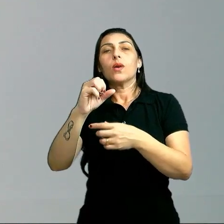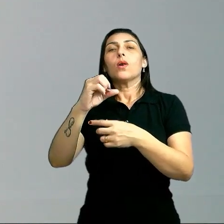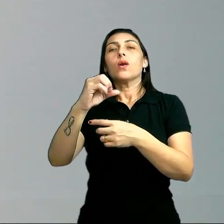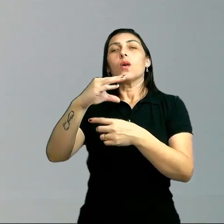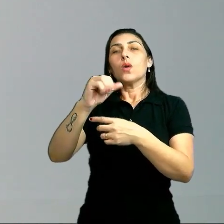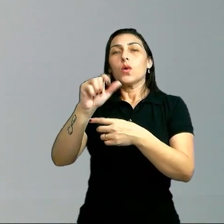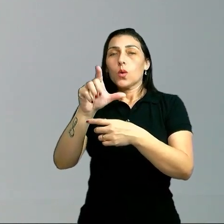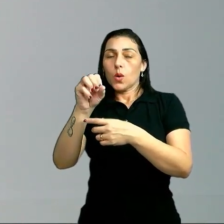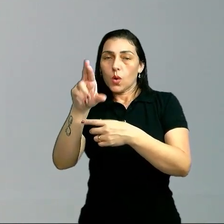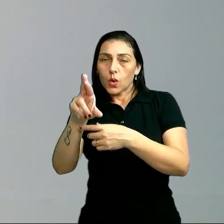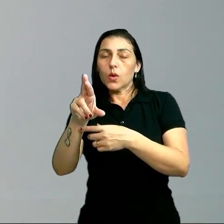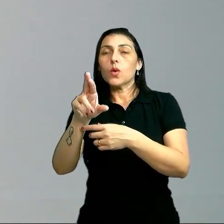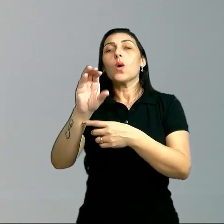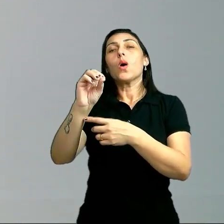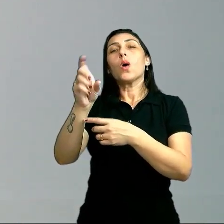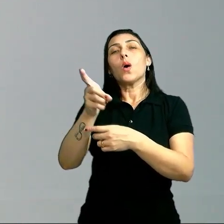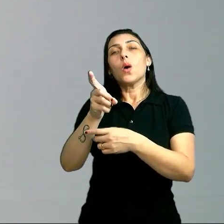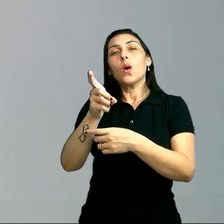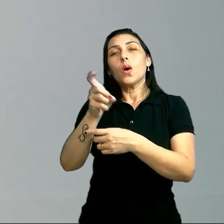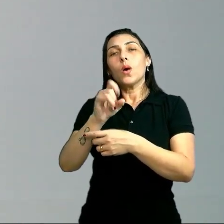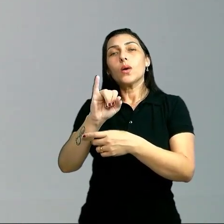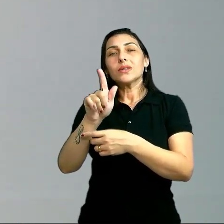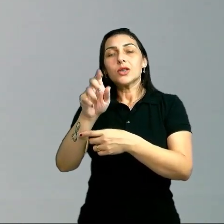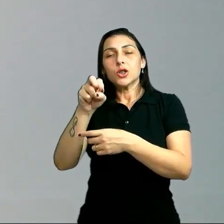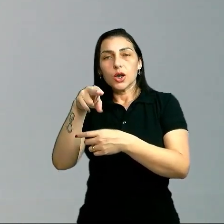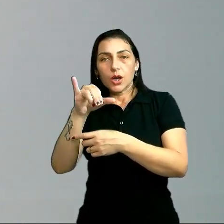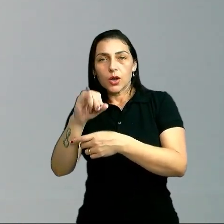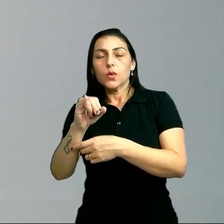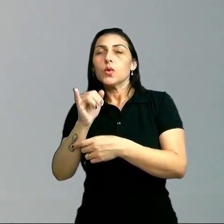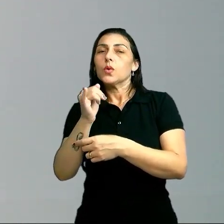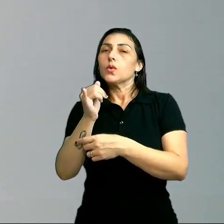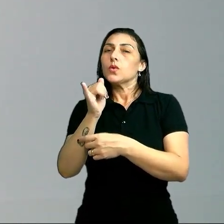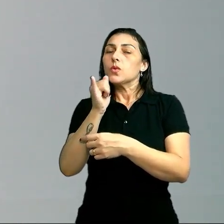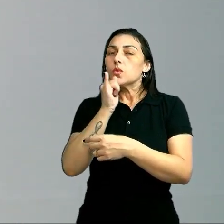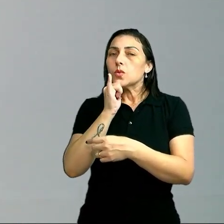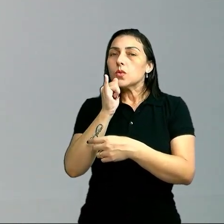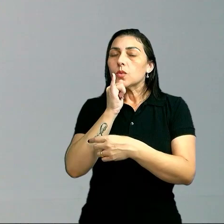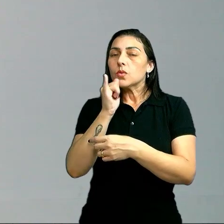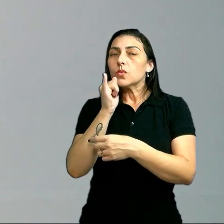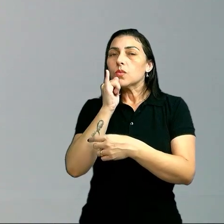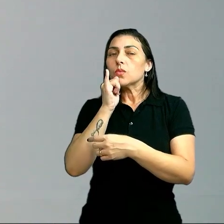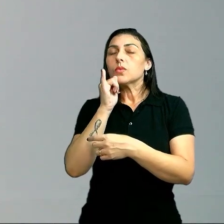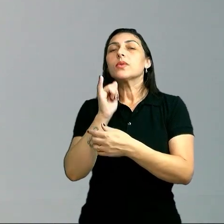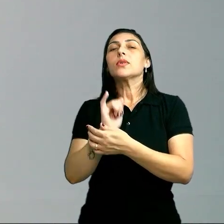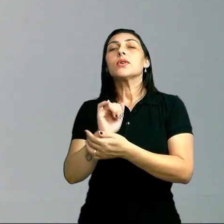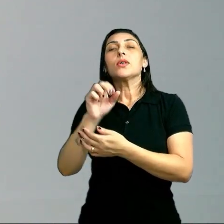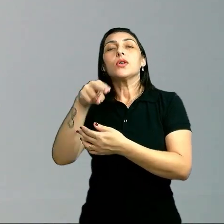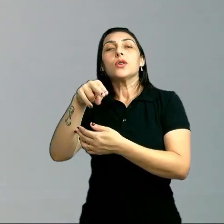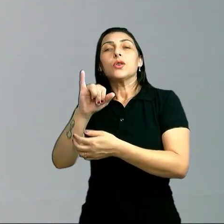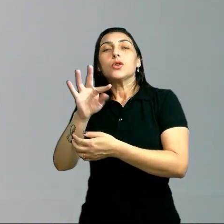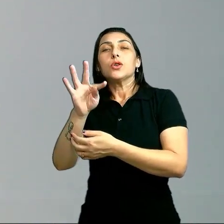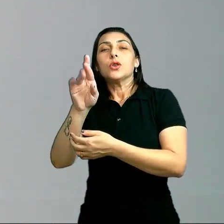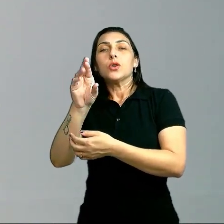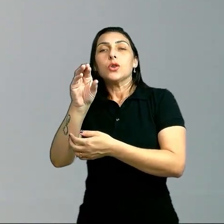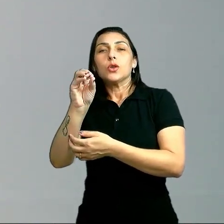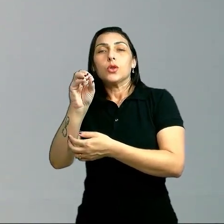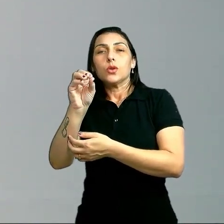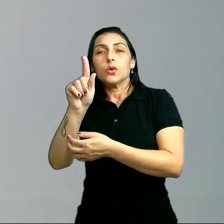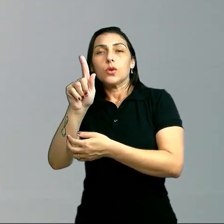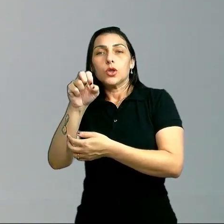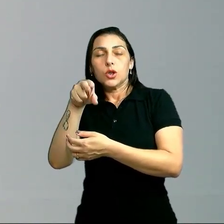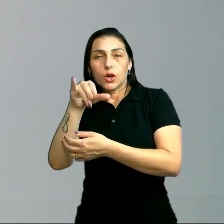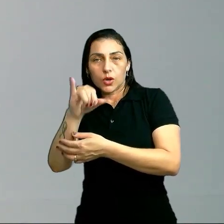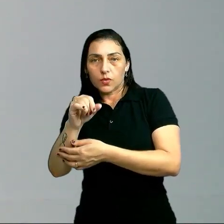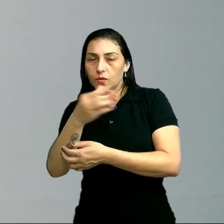flúor, oxigênio e nitrogênio, a FON. É só você lembrar do FON, desses três átomos, que você